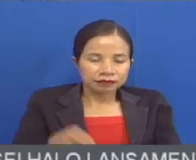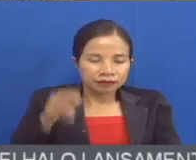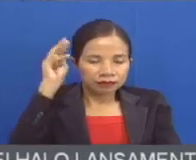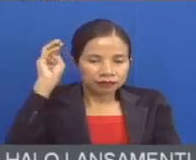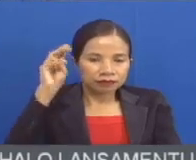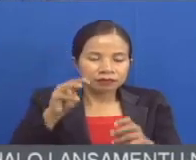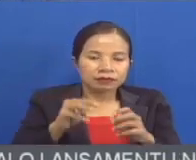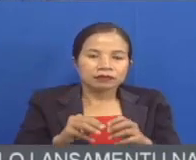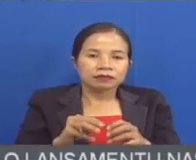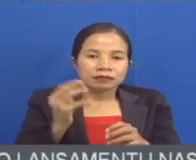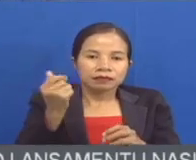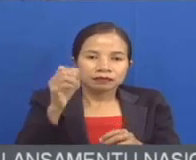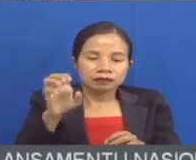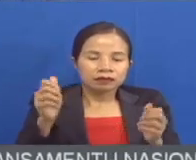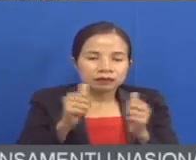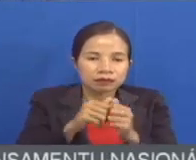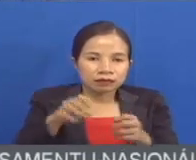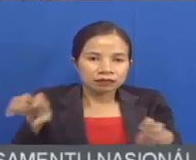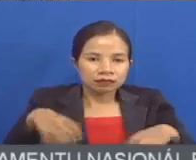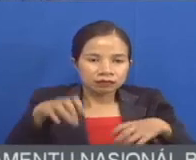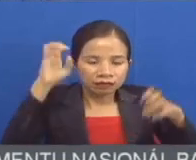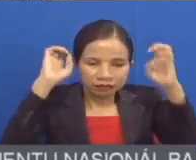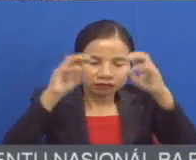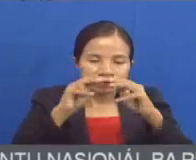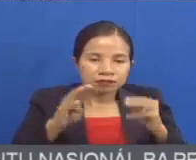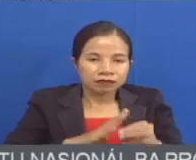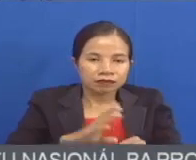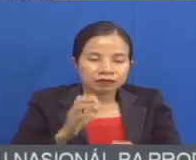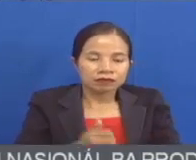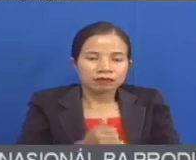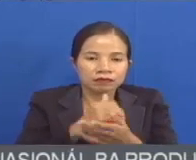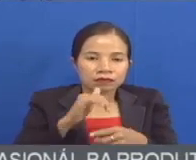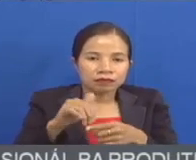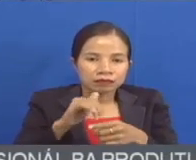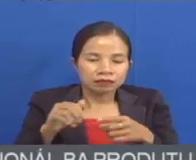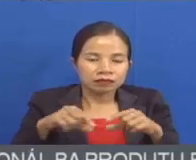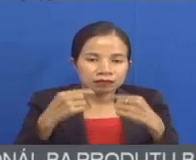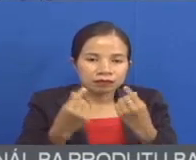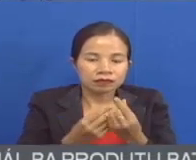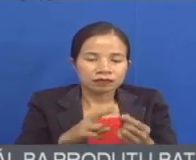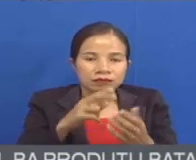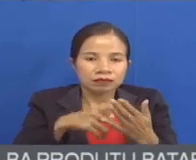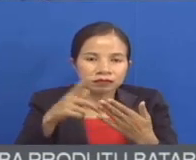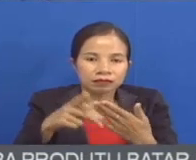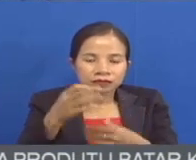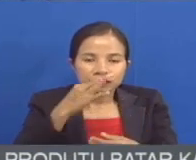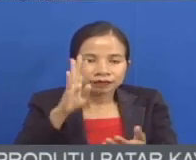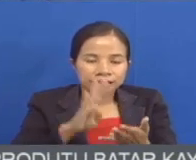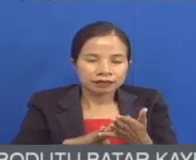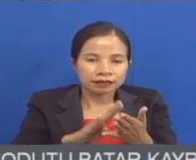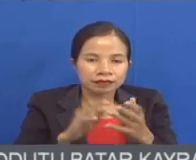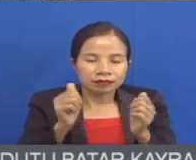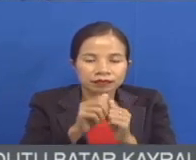Ministério e Administração Estatal, Ramoto com o Serviço de Educação Município Baucau, facilita a formação para equipas de gestão Programa Merenda Escolar,